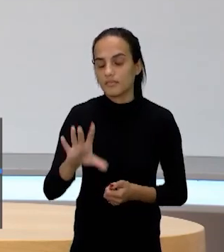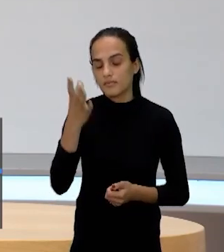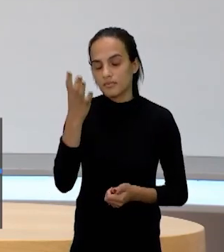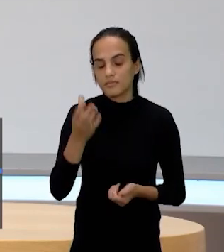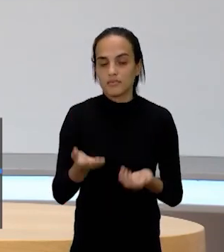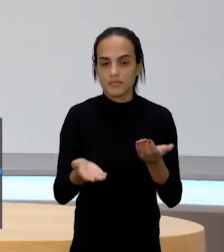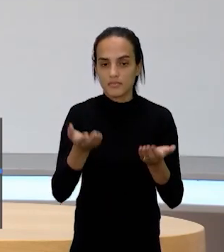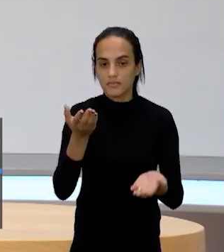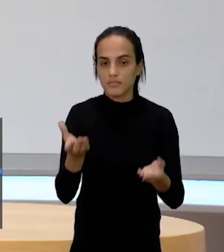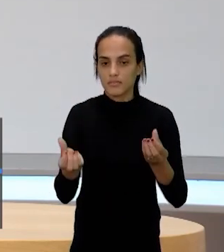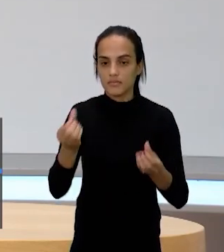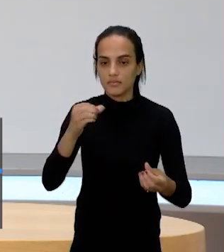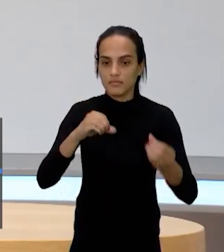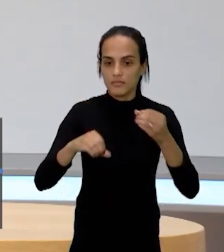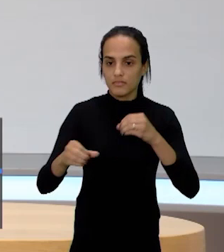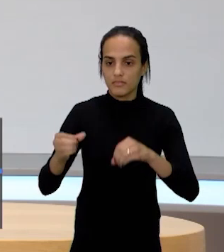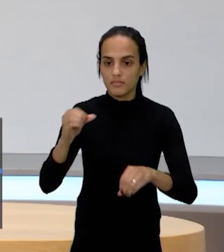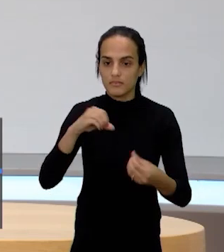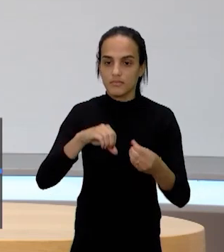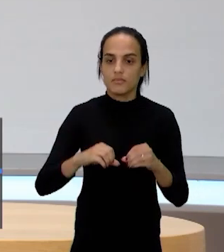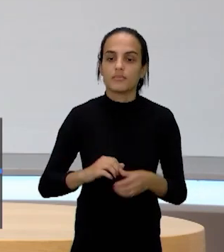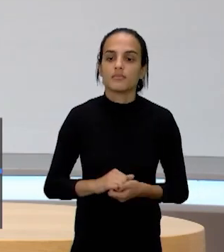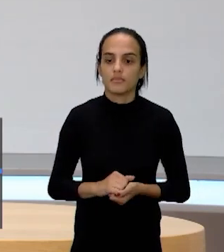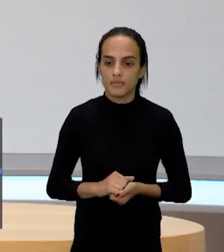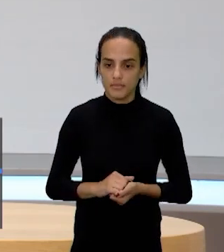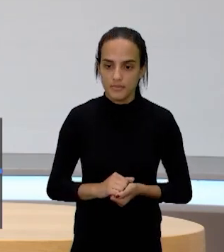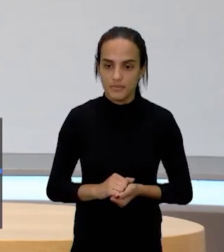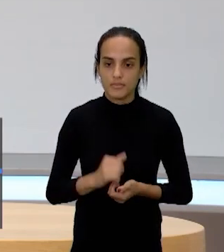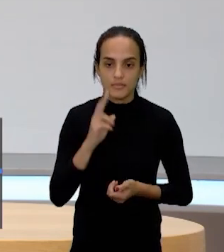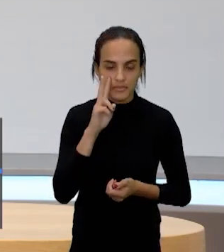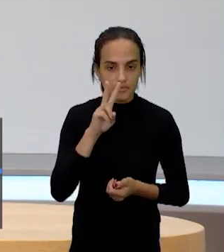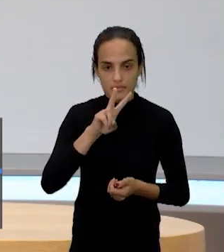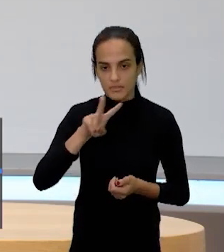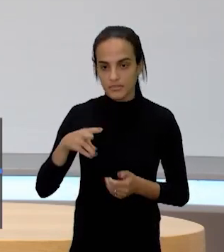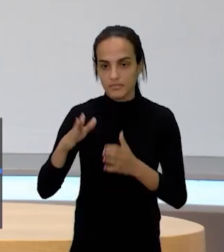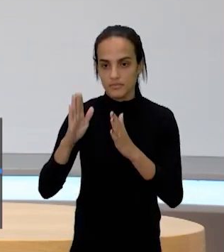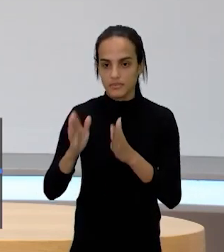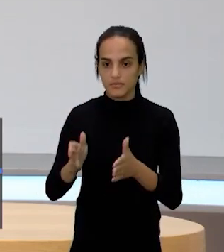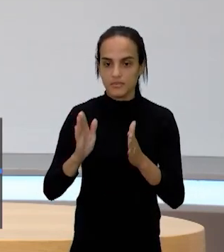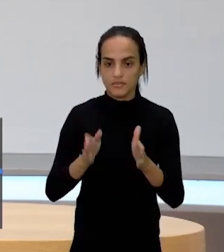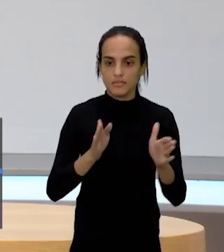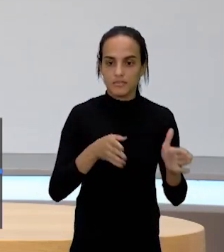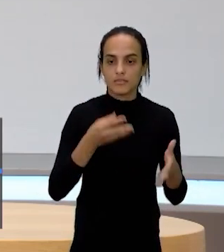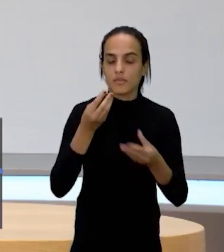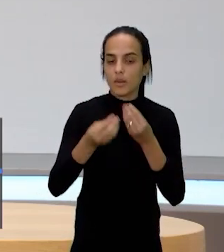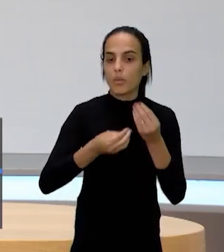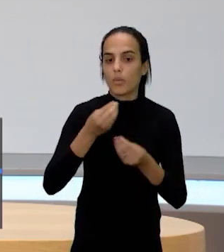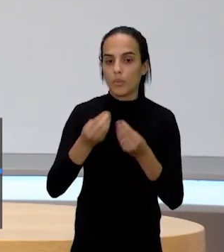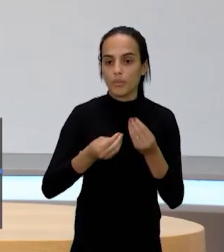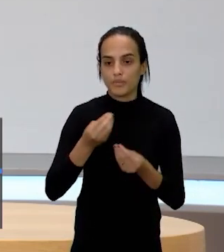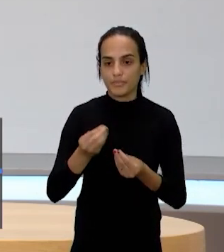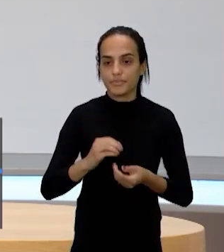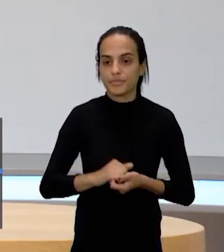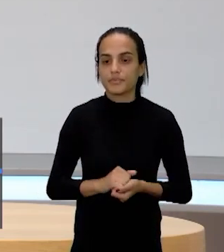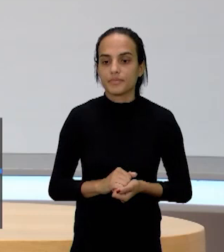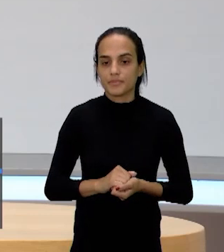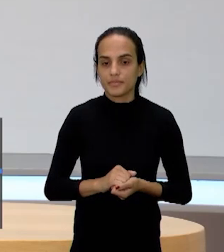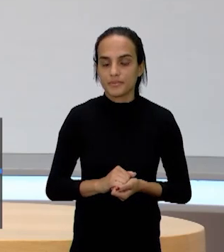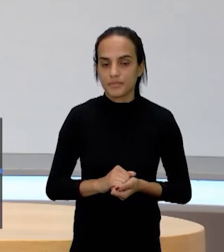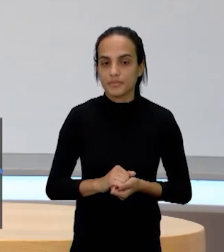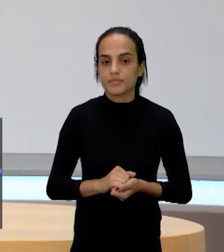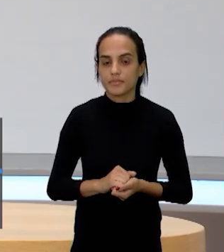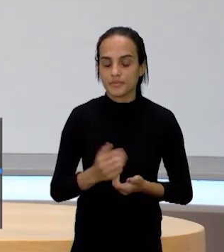equilíbrio químico e agora a gente vai ver, parte por parte, qual é a definição, como é o conceito